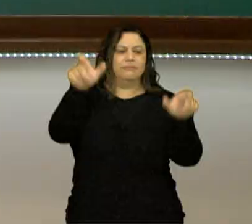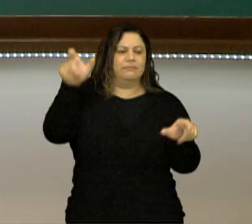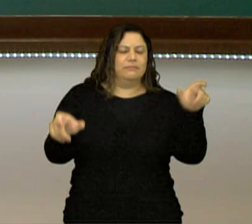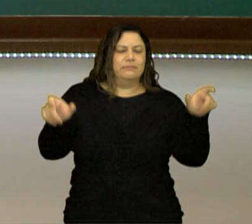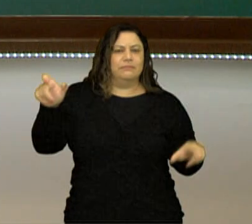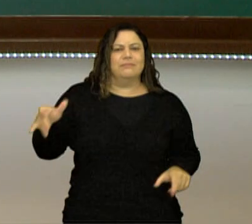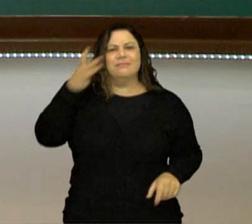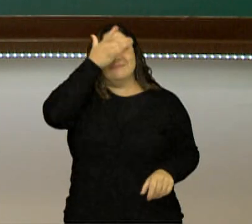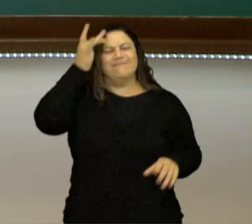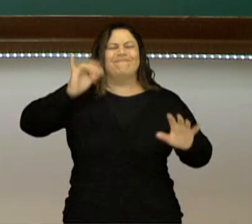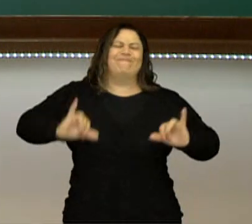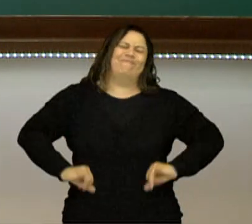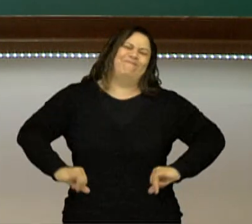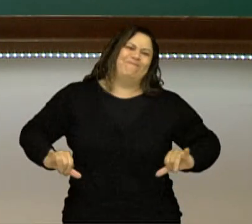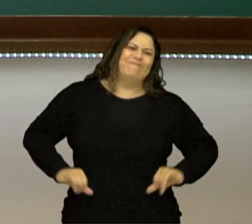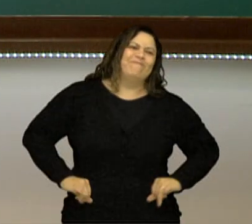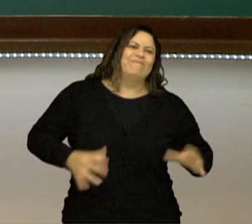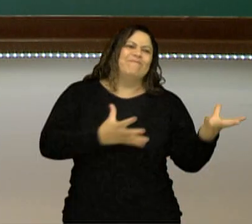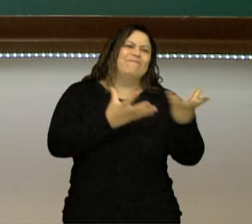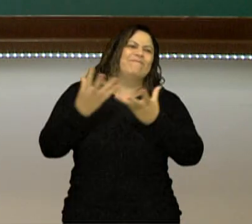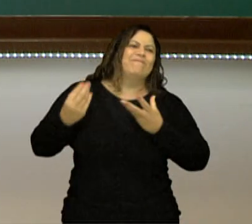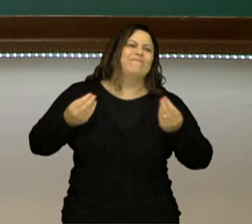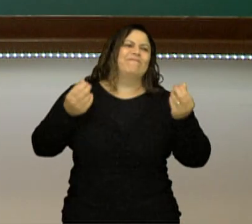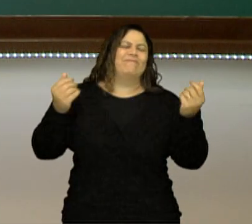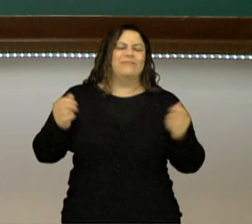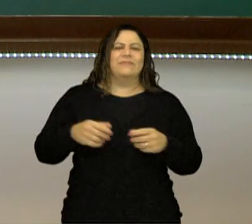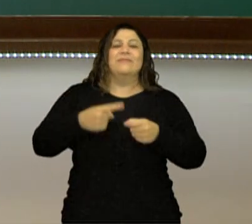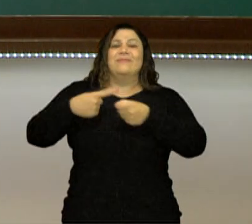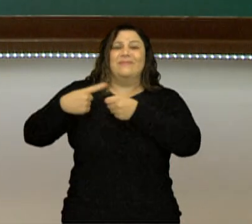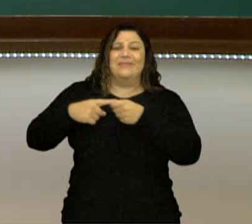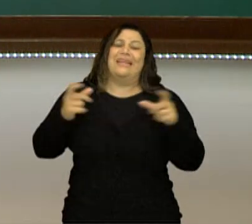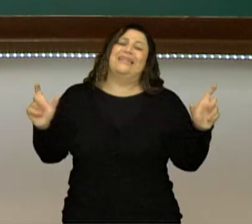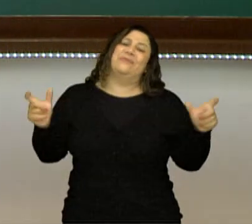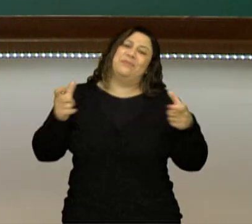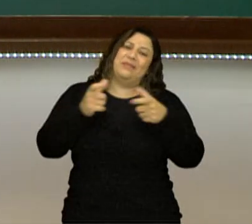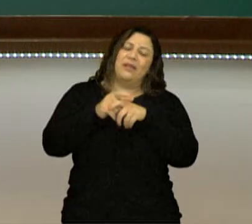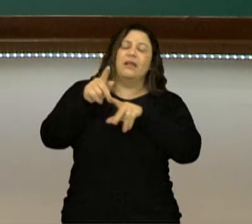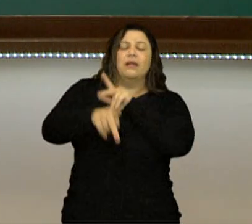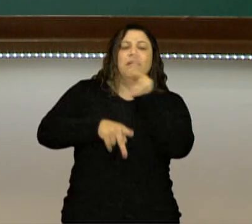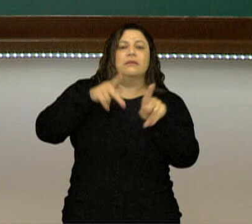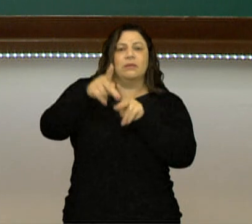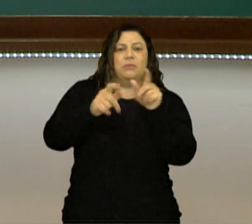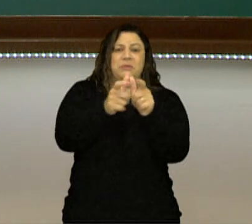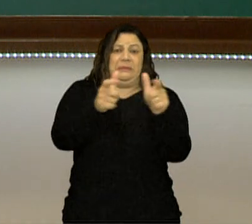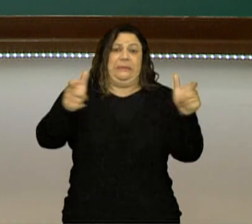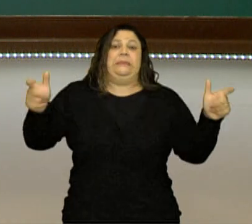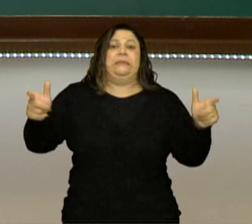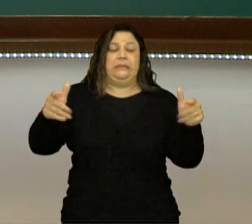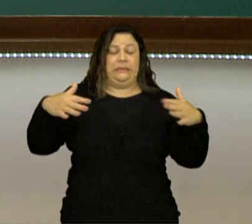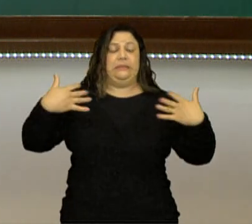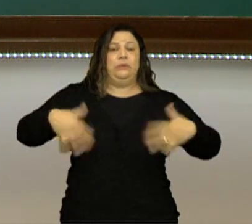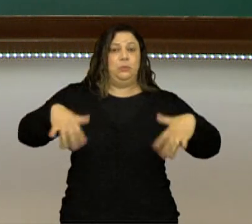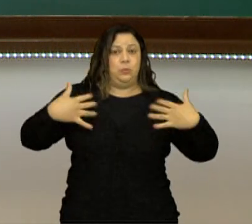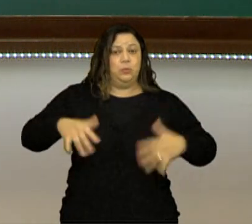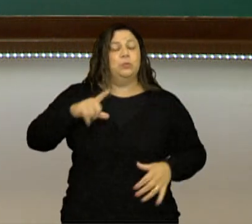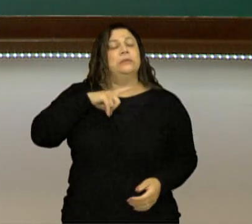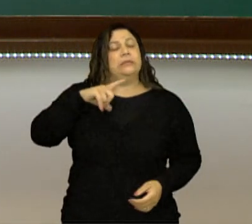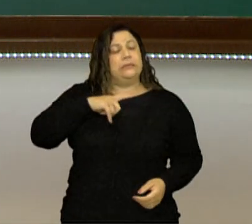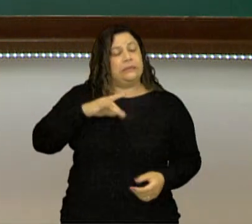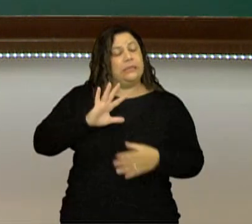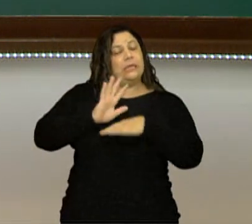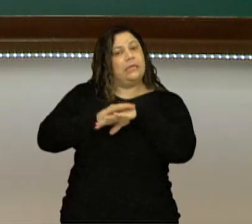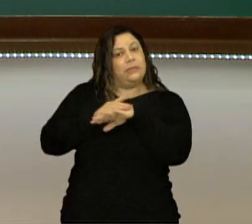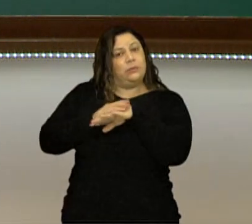claro, um sofrimento bastante grande, né? Uma cidade pequena, então a população assim, uma grande parte da população ali possui a